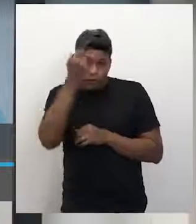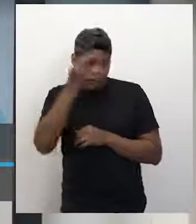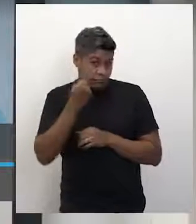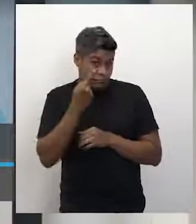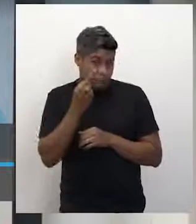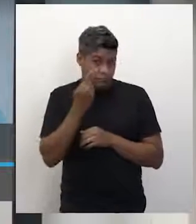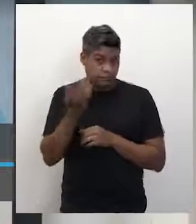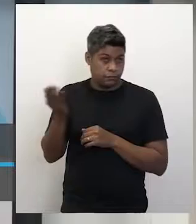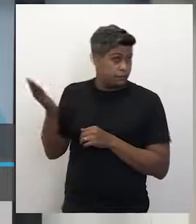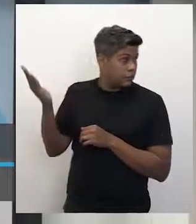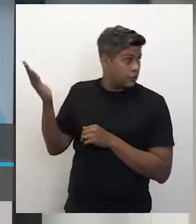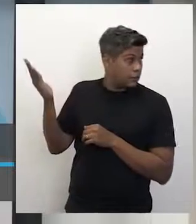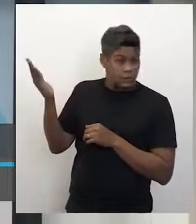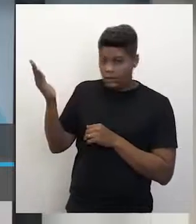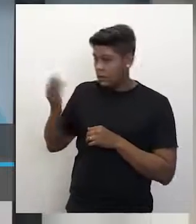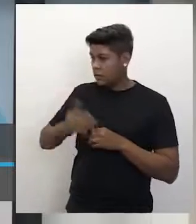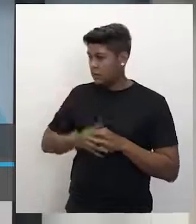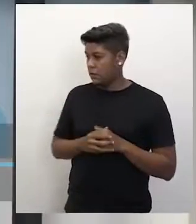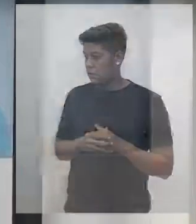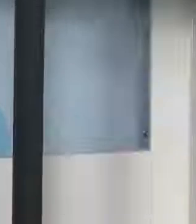Vamos lá.